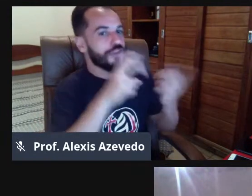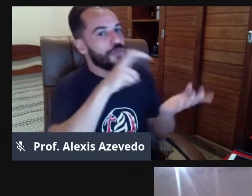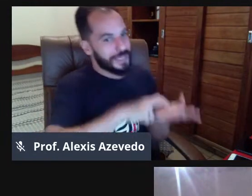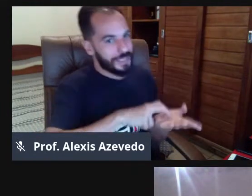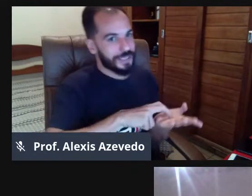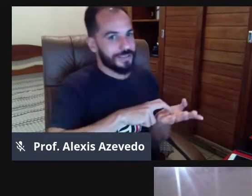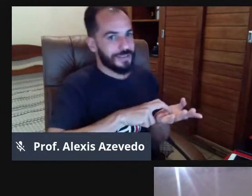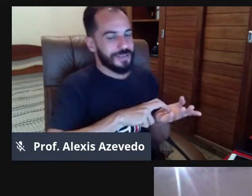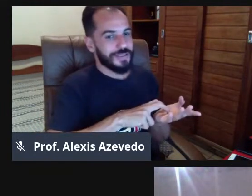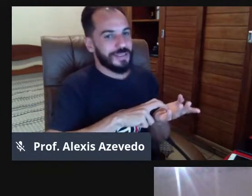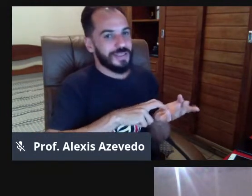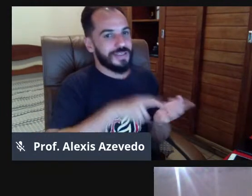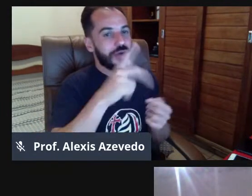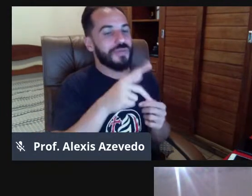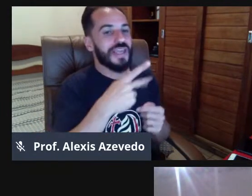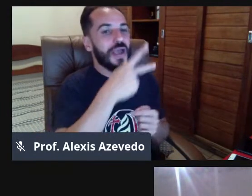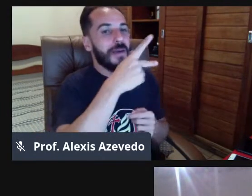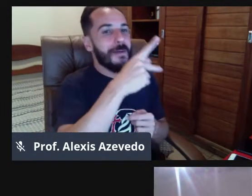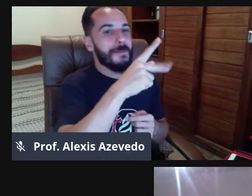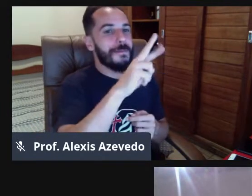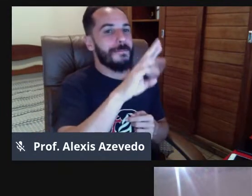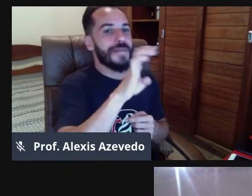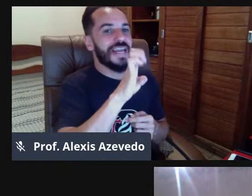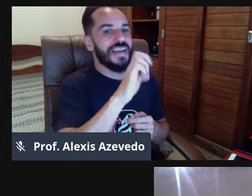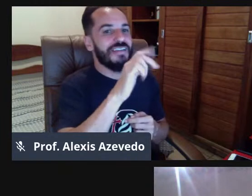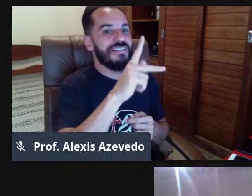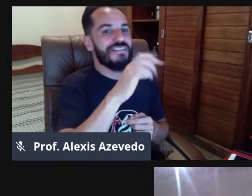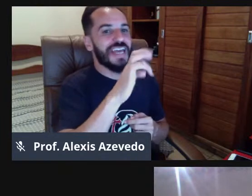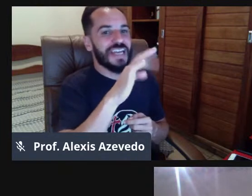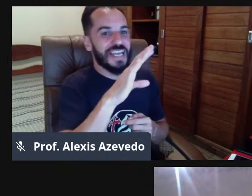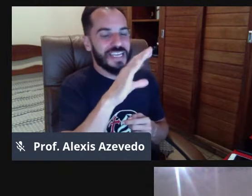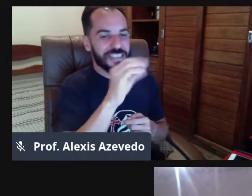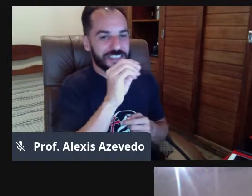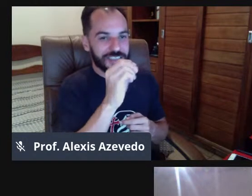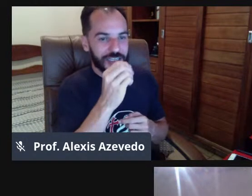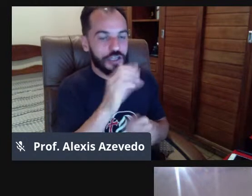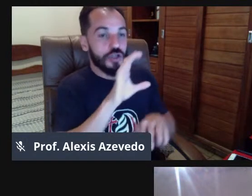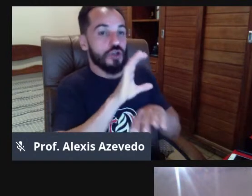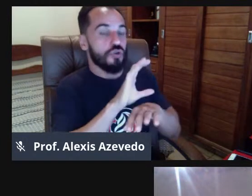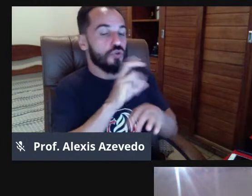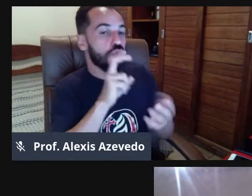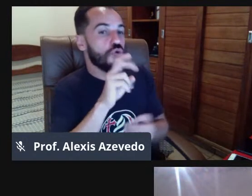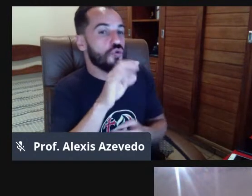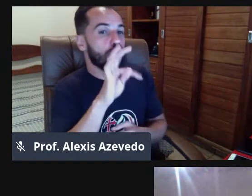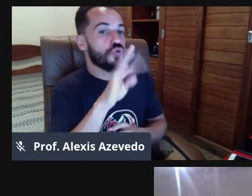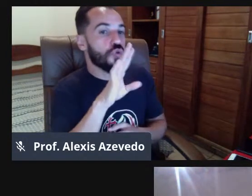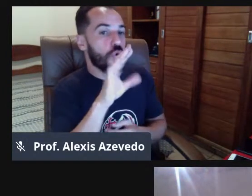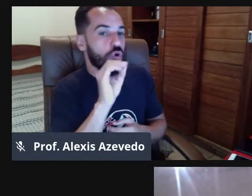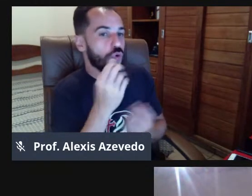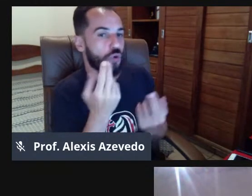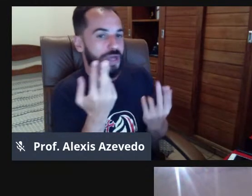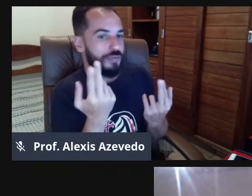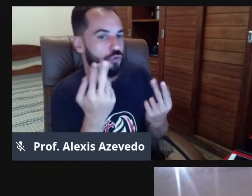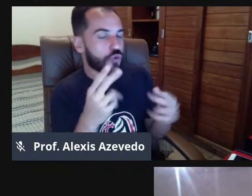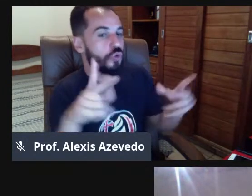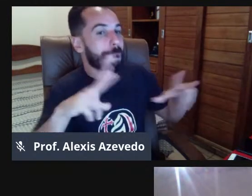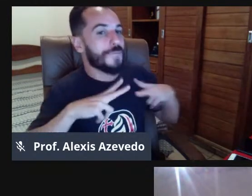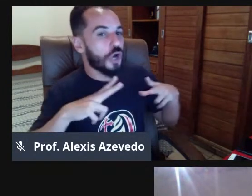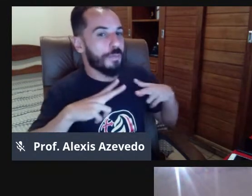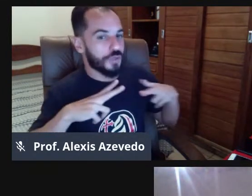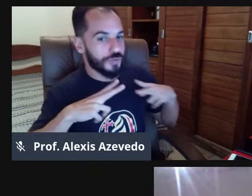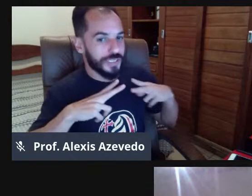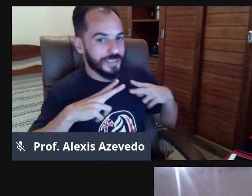Então, ele tem preferência sempre nas disciplinas, no turno de origem dele. Se